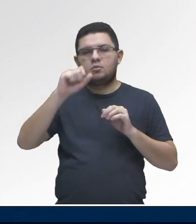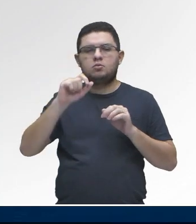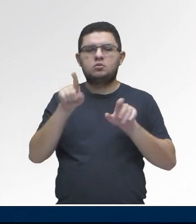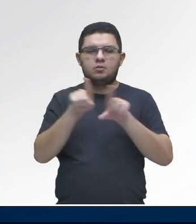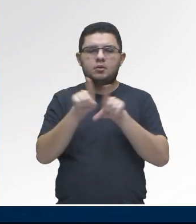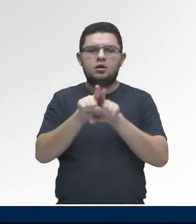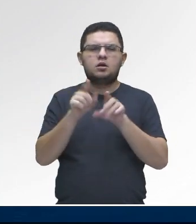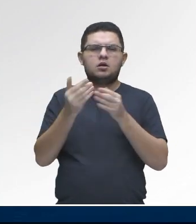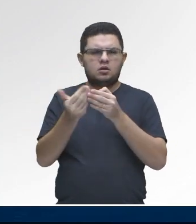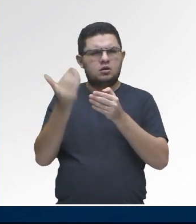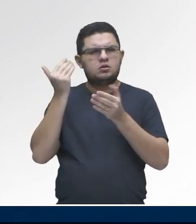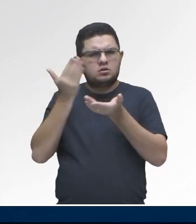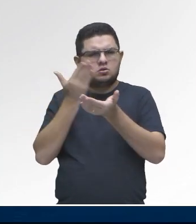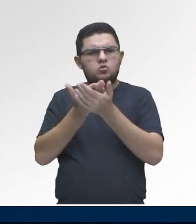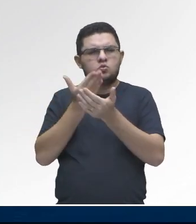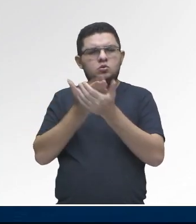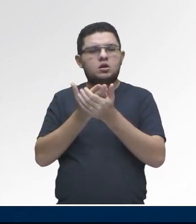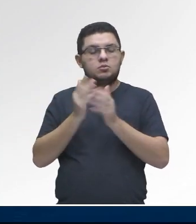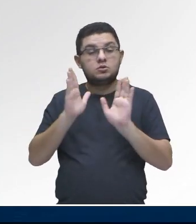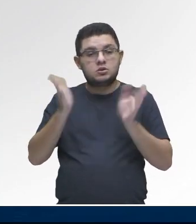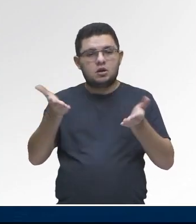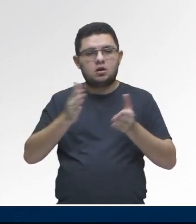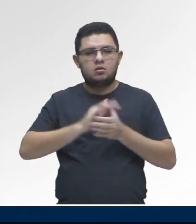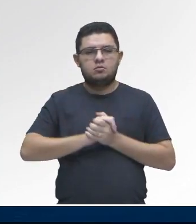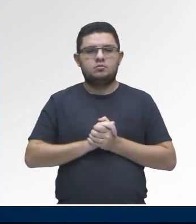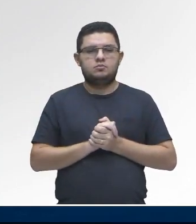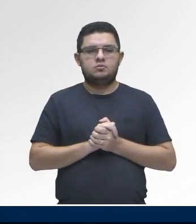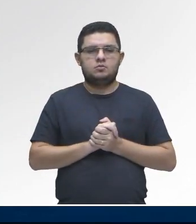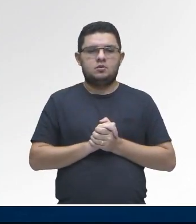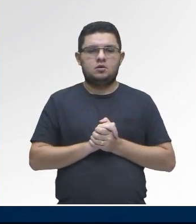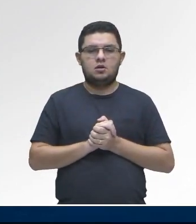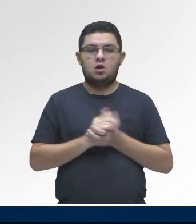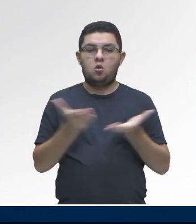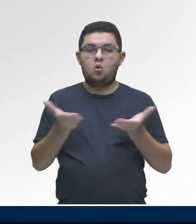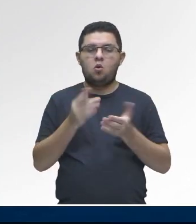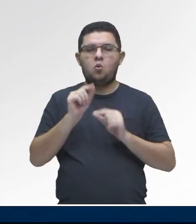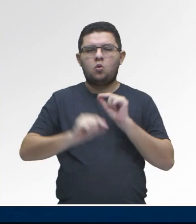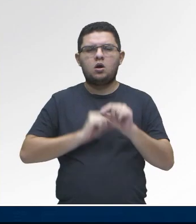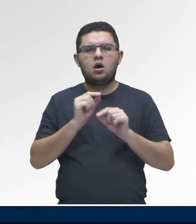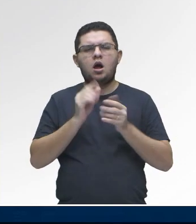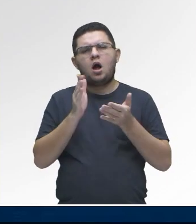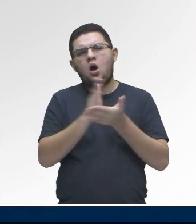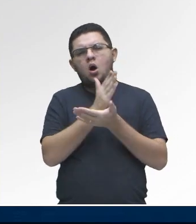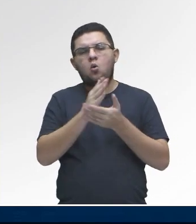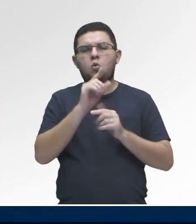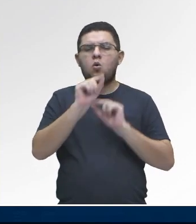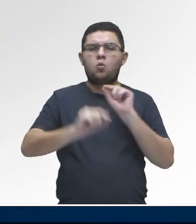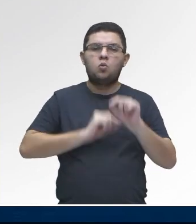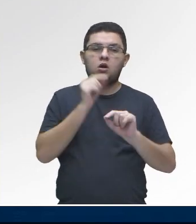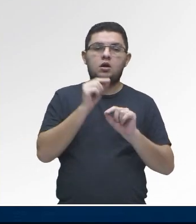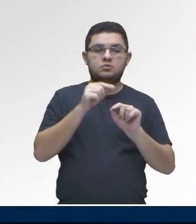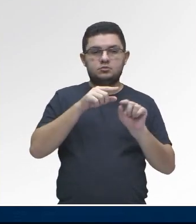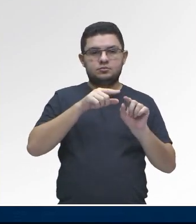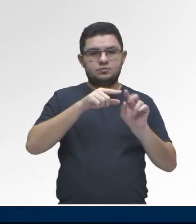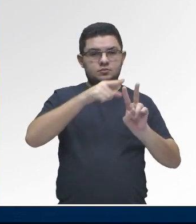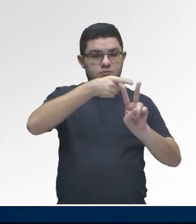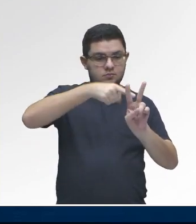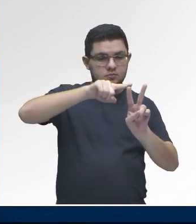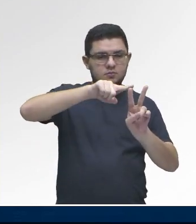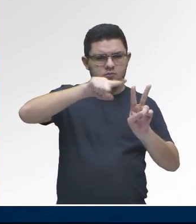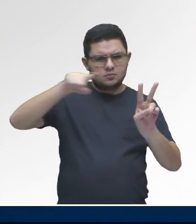do intervalo, e vamos aplicar nas resoluções de algumas raízes decimais. Ó. Por